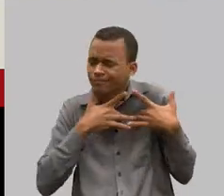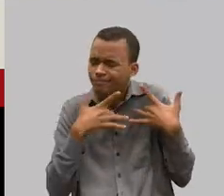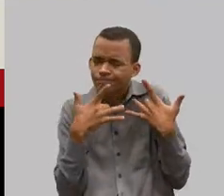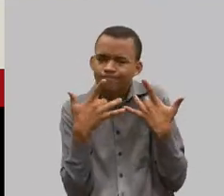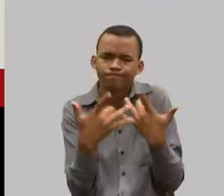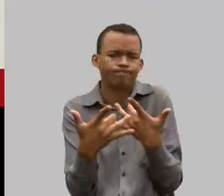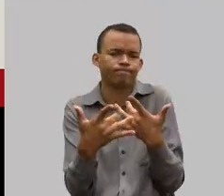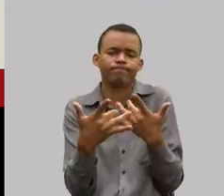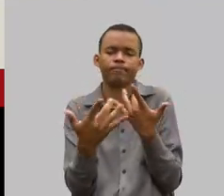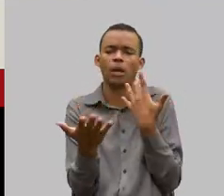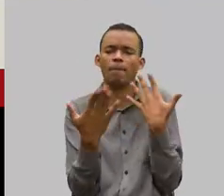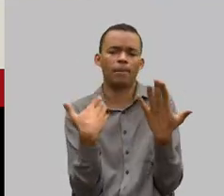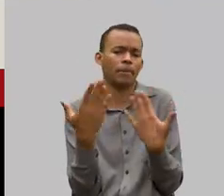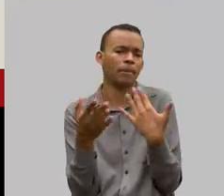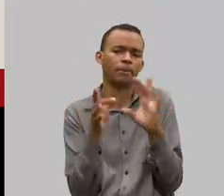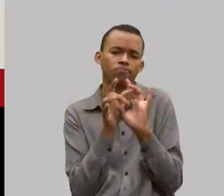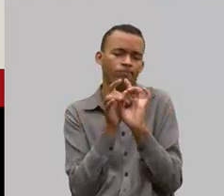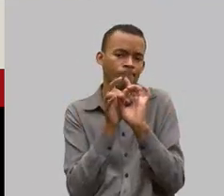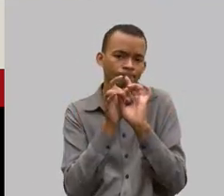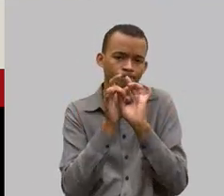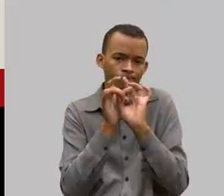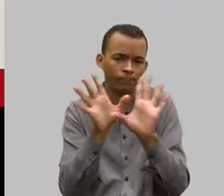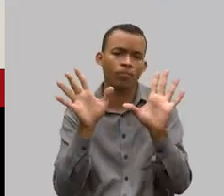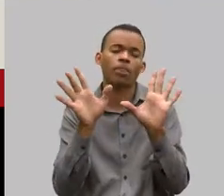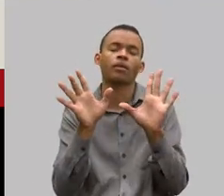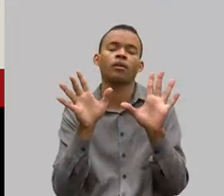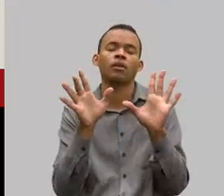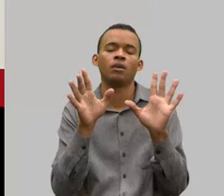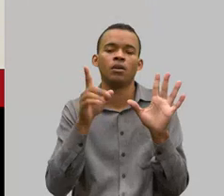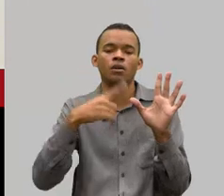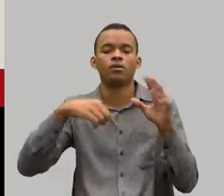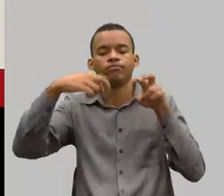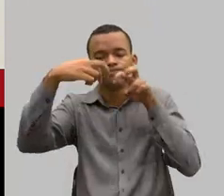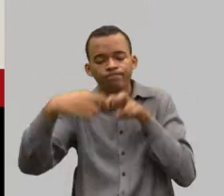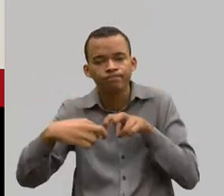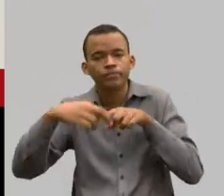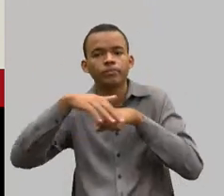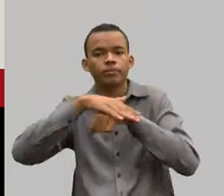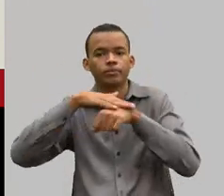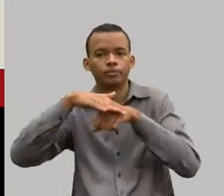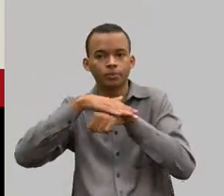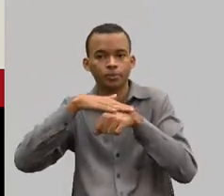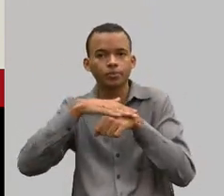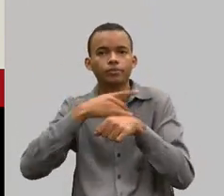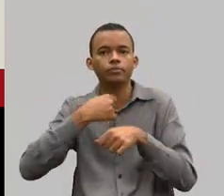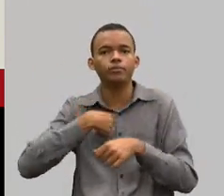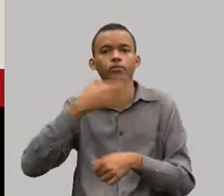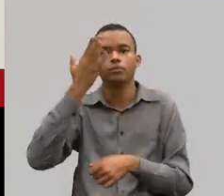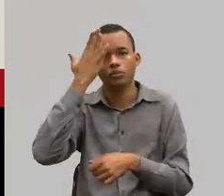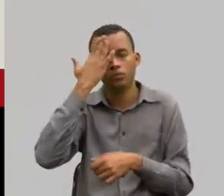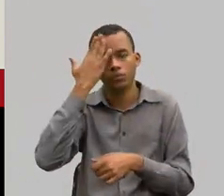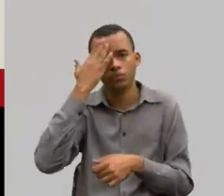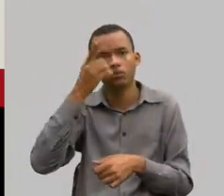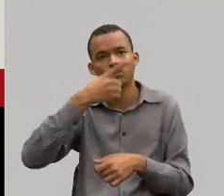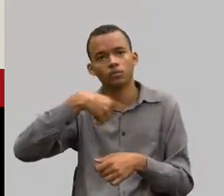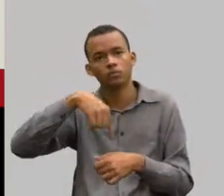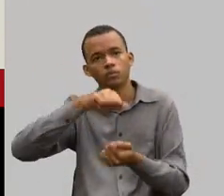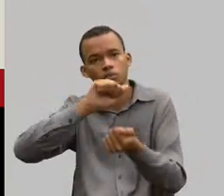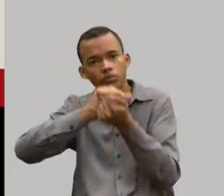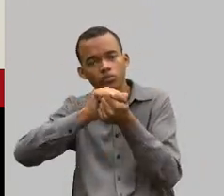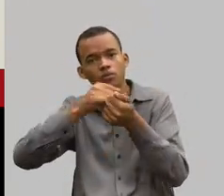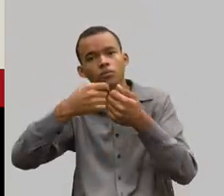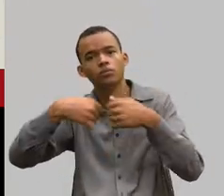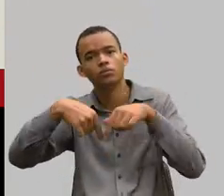de cada um de vossas excelências pra gente conversar eu tenho certeza que juntos a gente achará as melhores